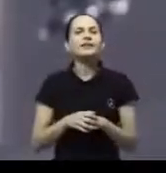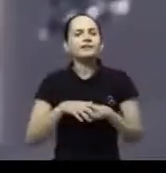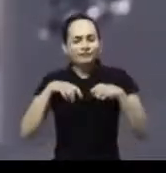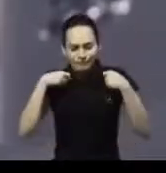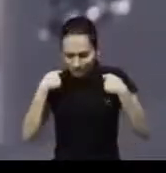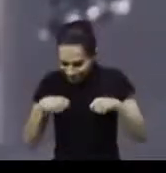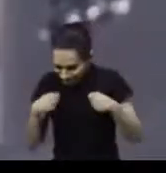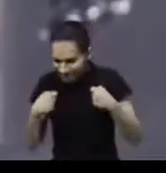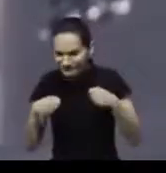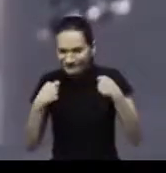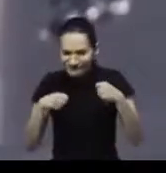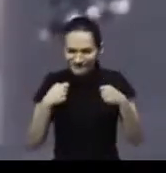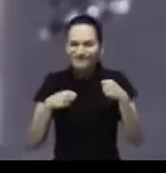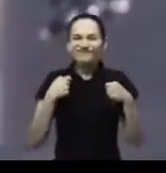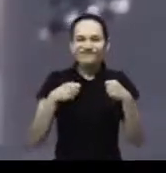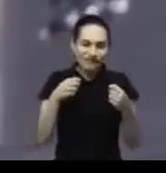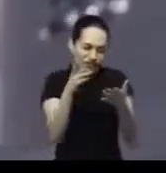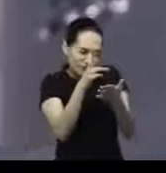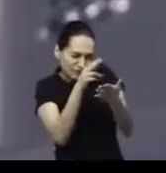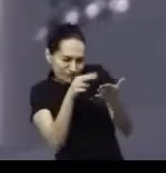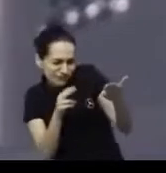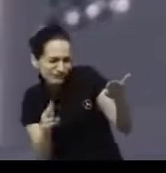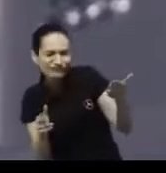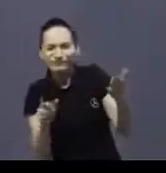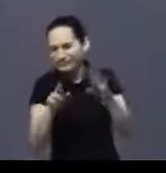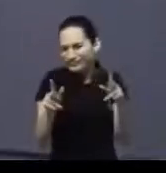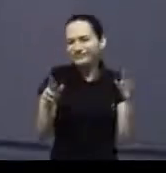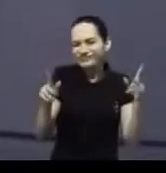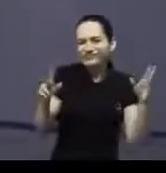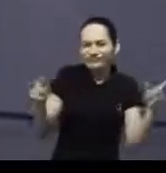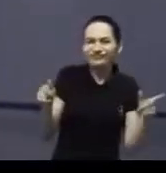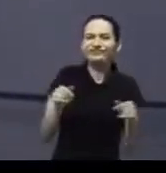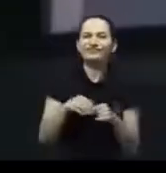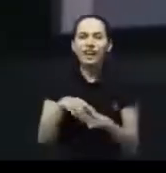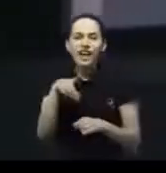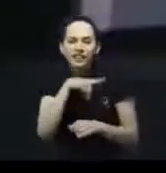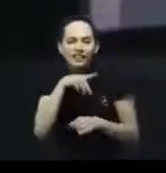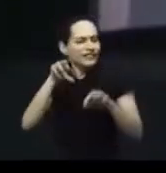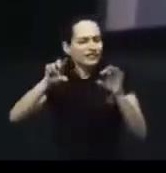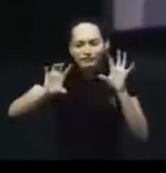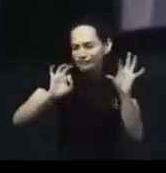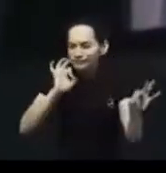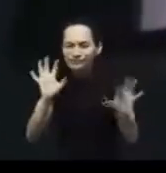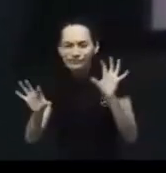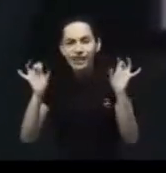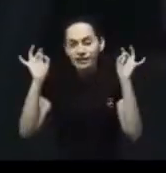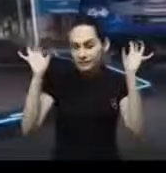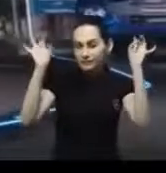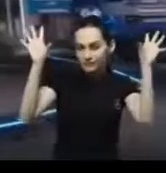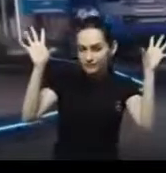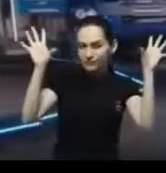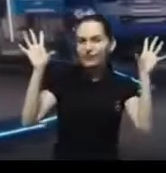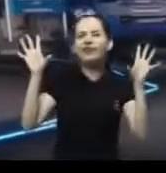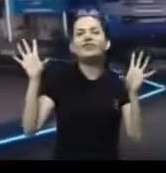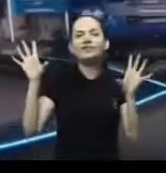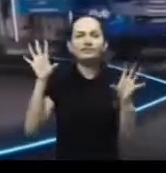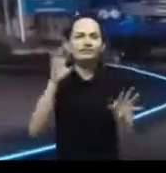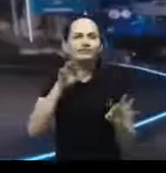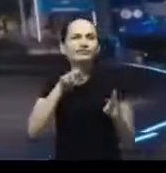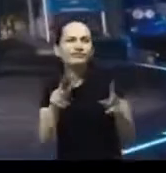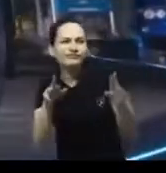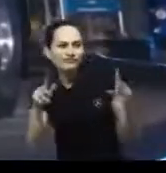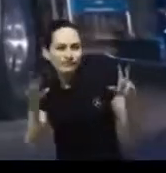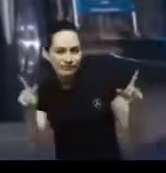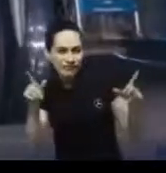que não precisamos de estilo nas estradas as rodas de alumínio e acessórios como a saia